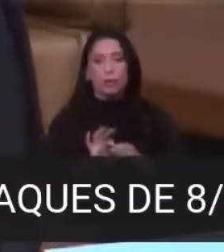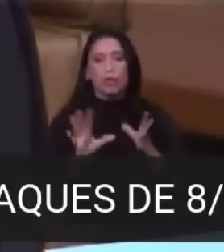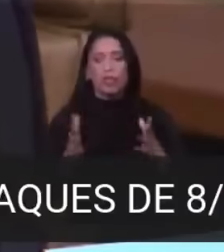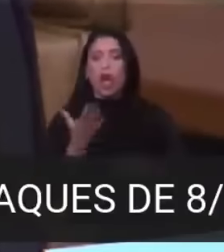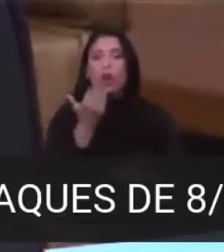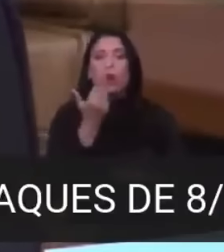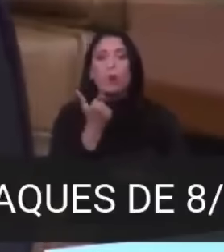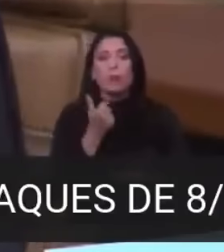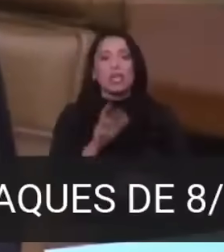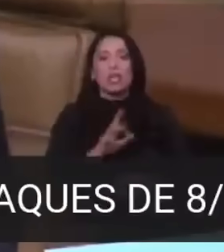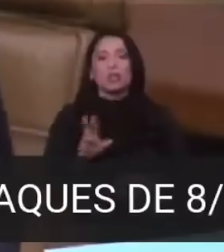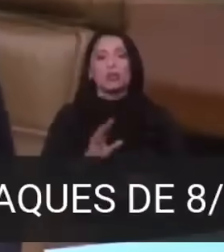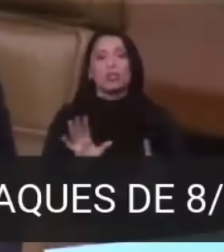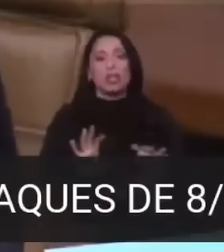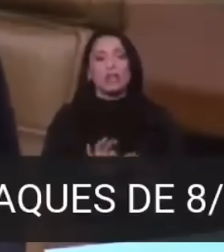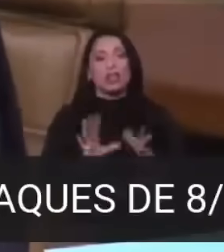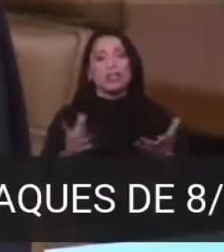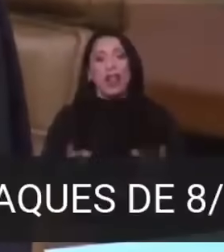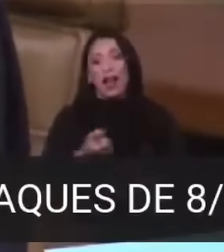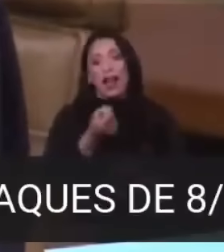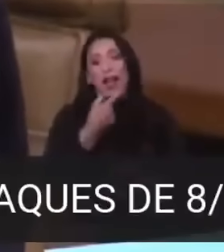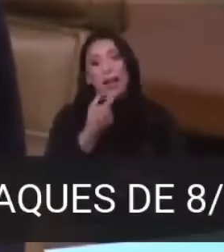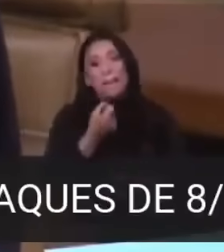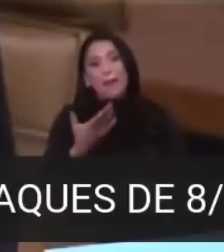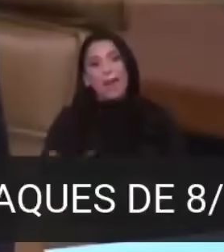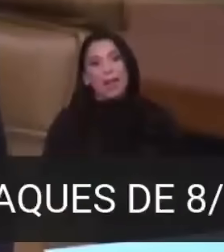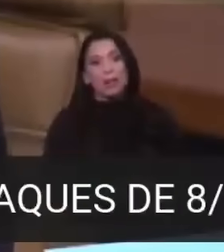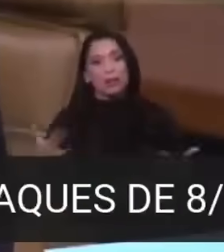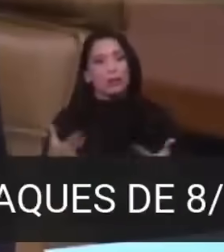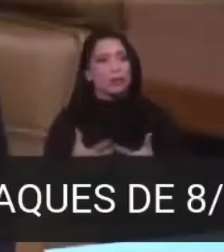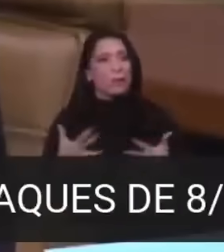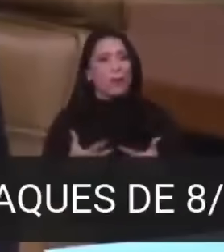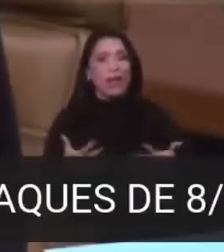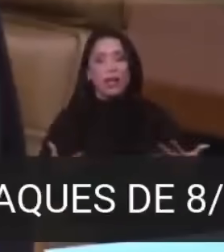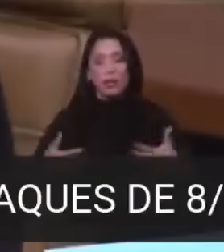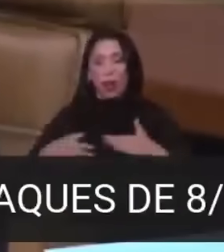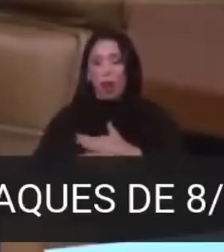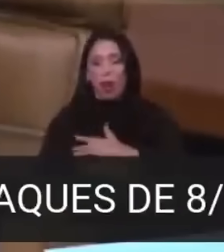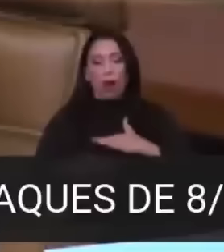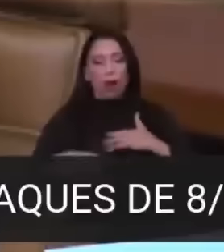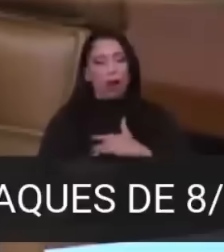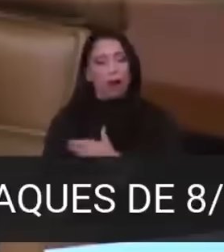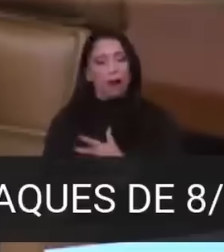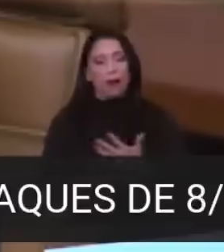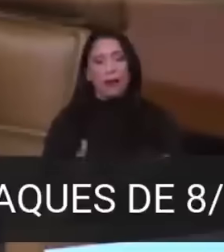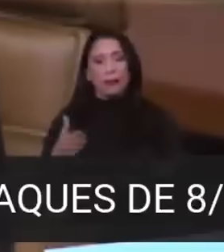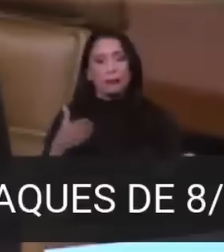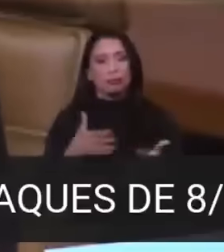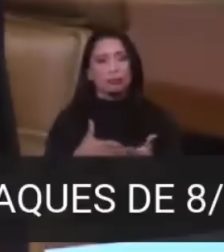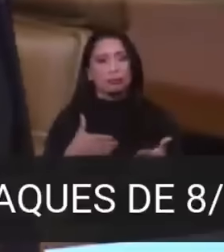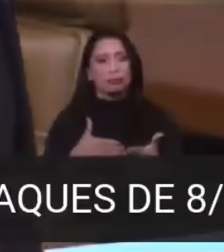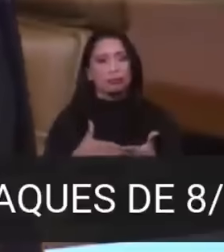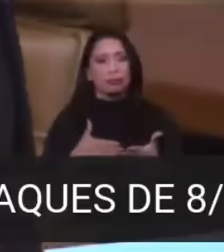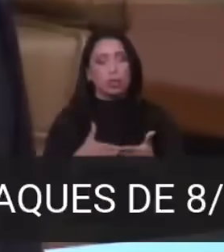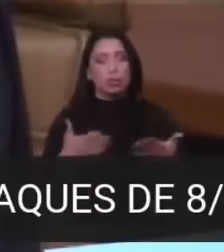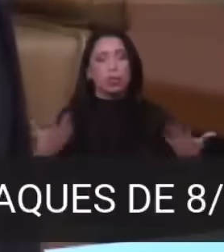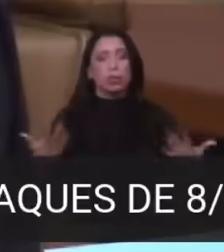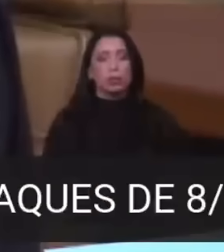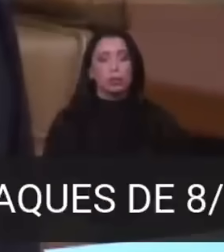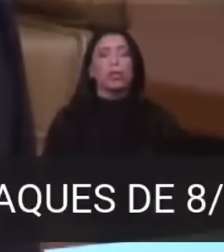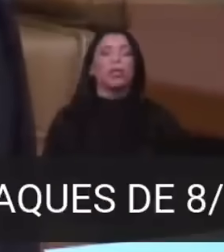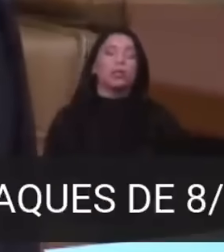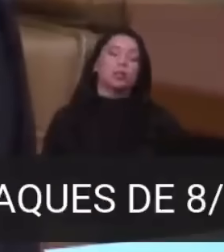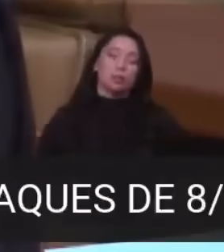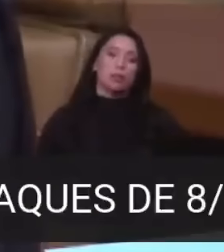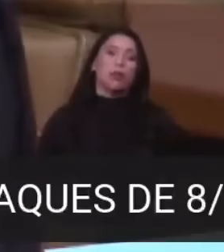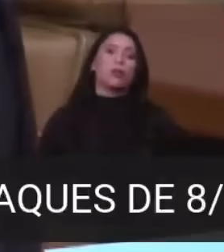alimentos atrapalhando a circulação de medicamentos atrapalhando a circulação geral das pessoas e isso